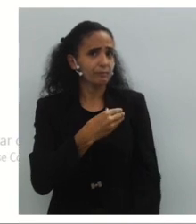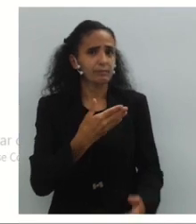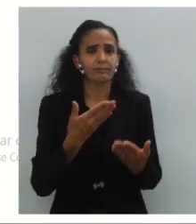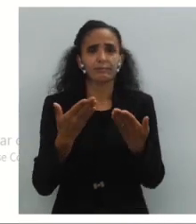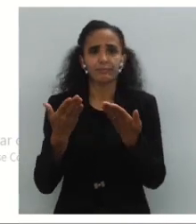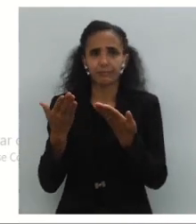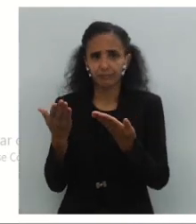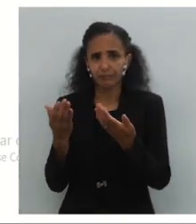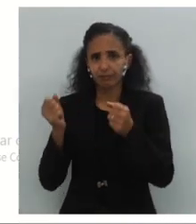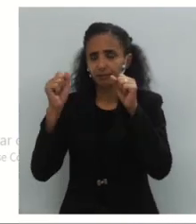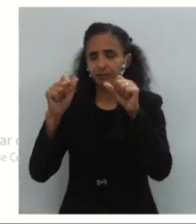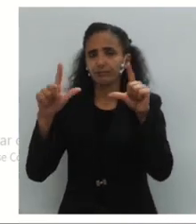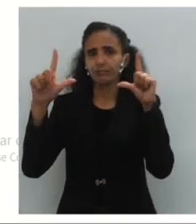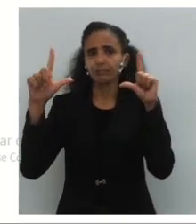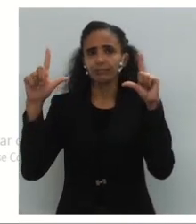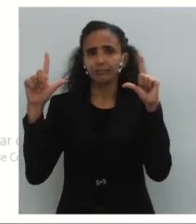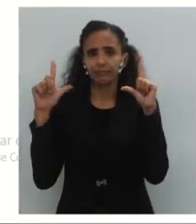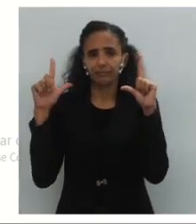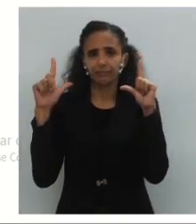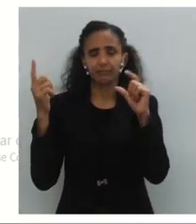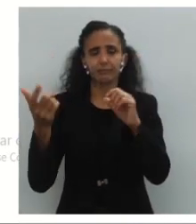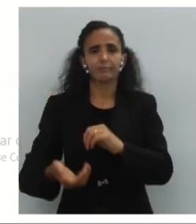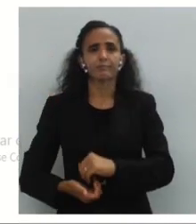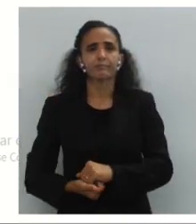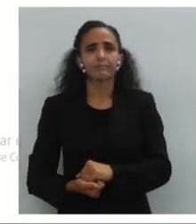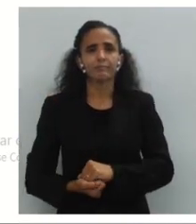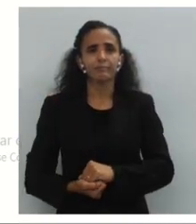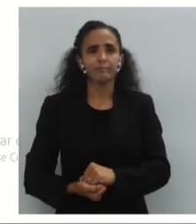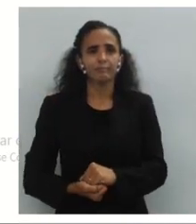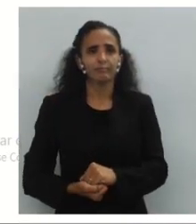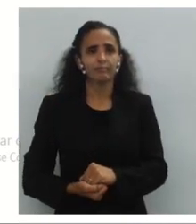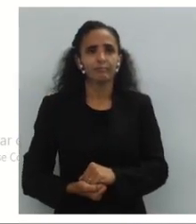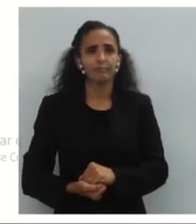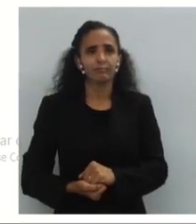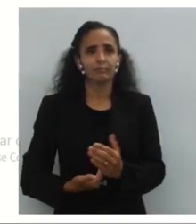a amamentação. Nessa telinha,